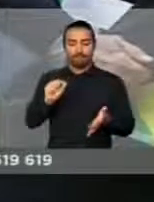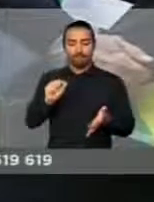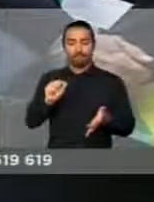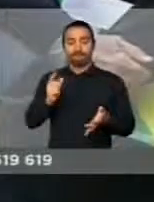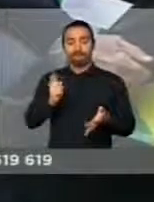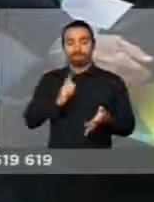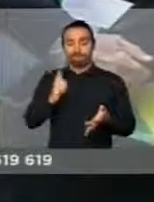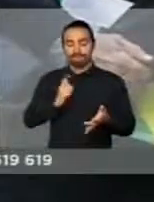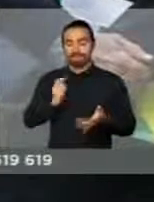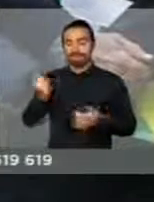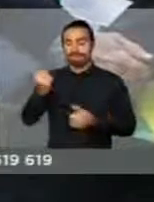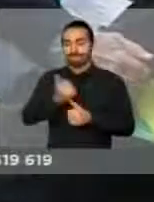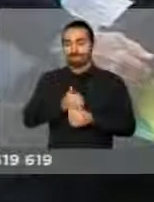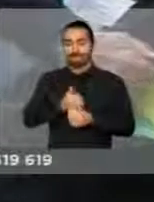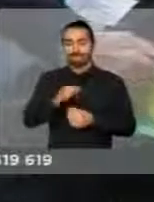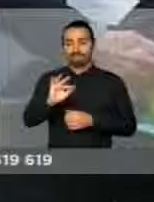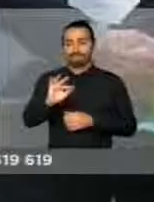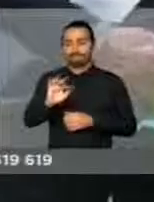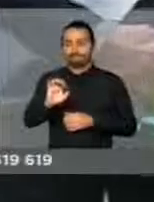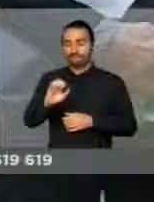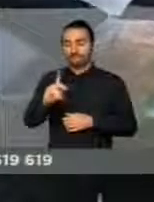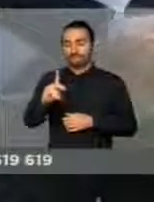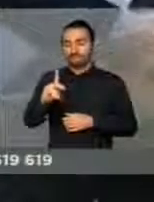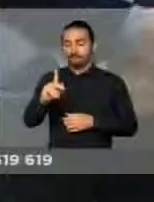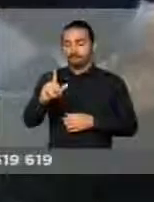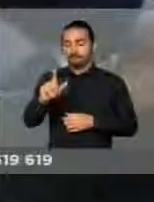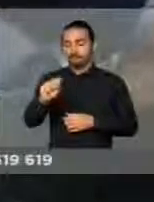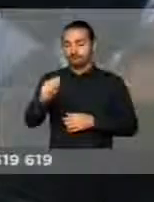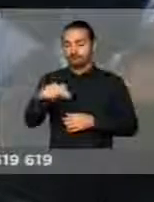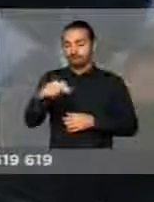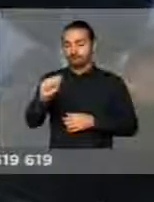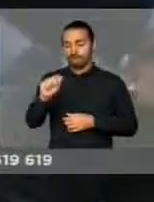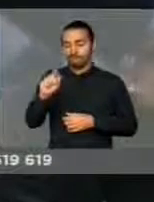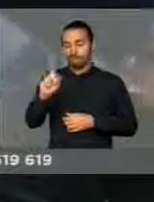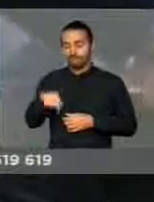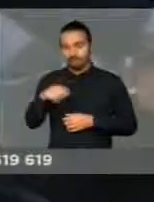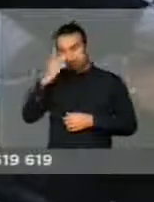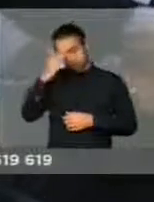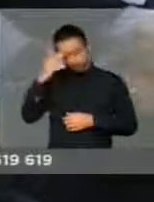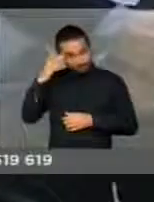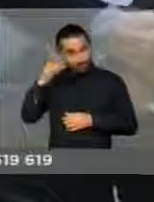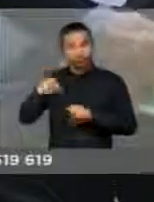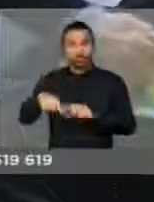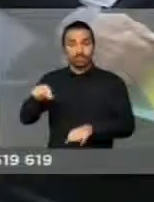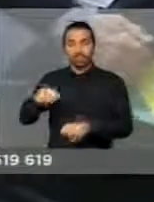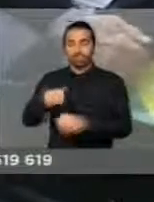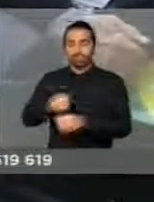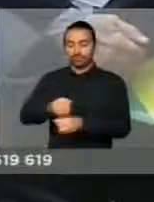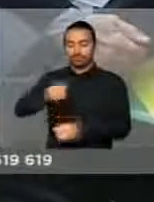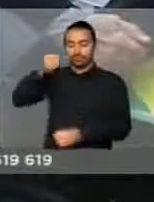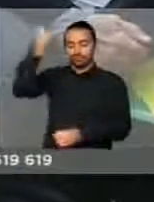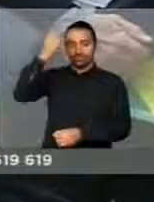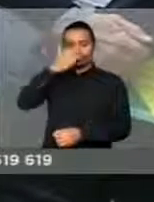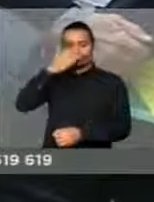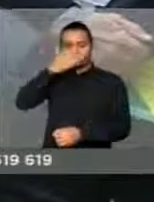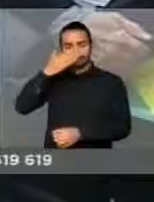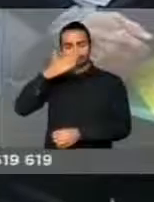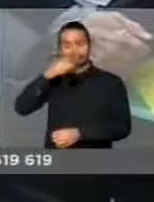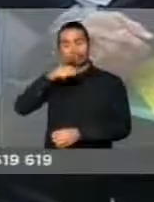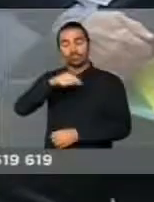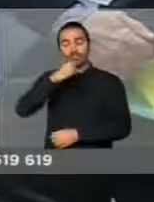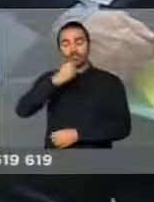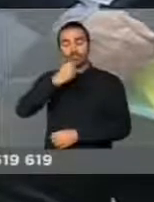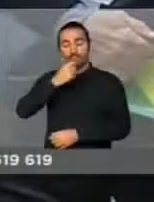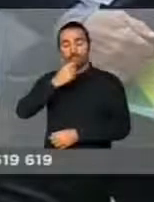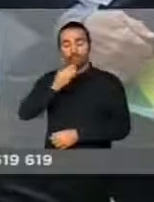está tomando posse na FEPLANA, a Federação dos Plantadores de Cana do Brasil, o atual presidente da Associação